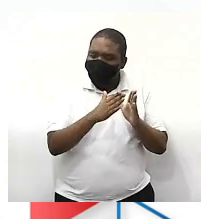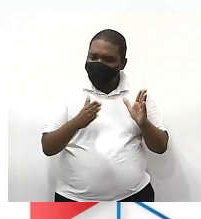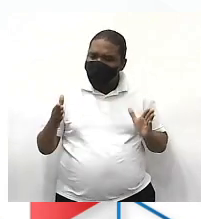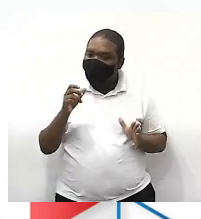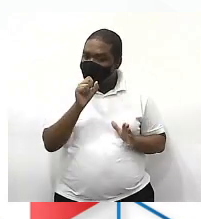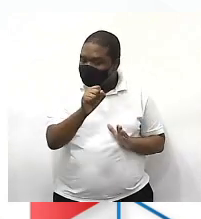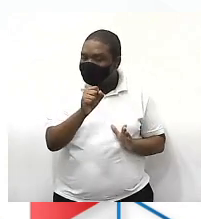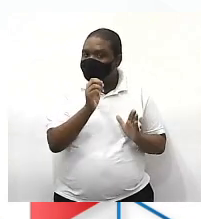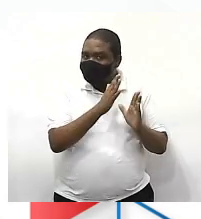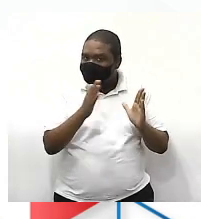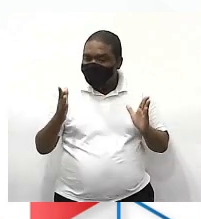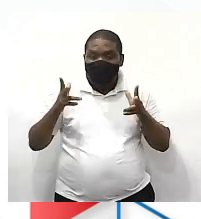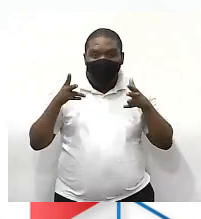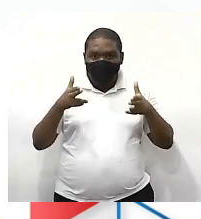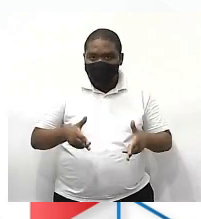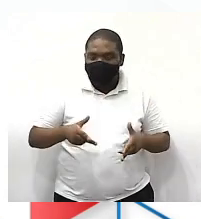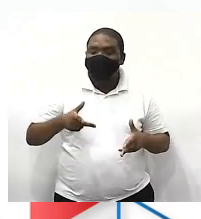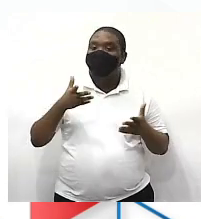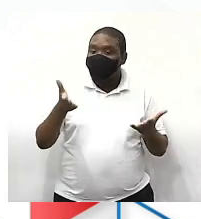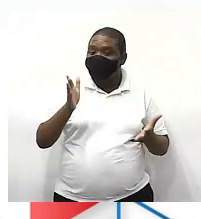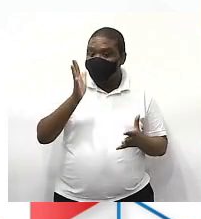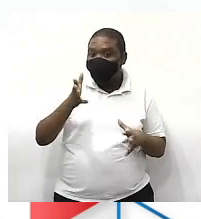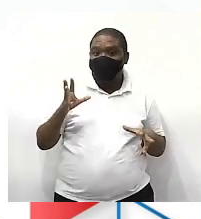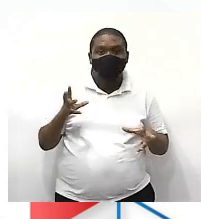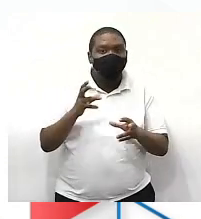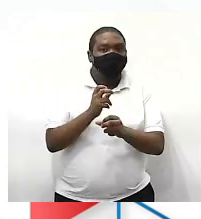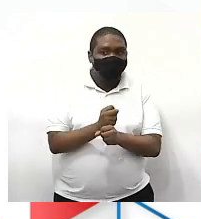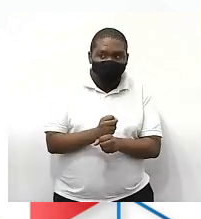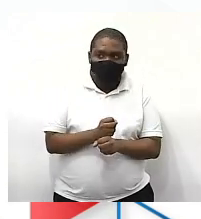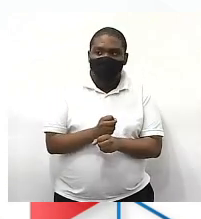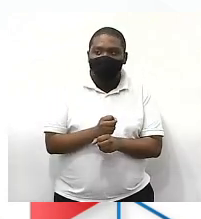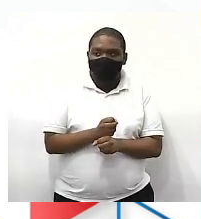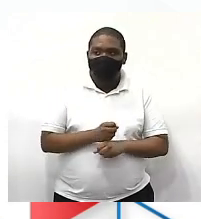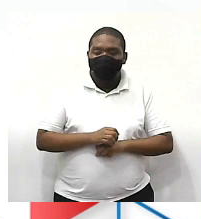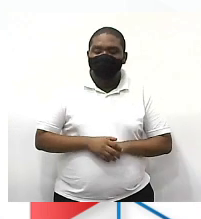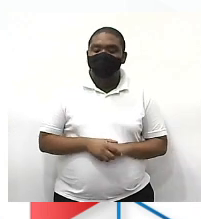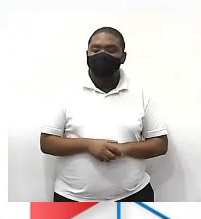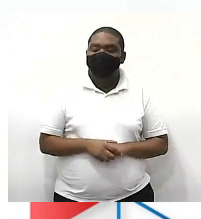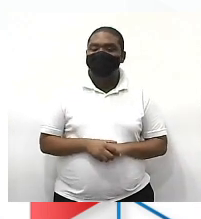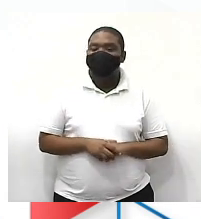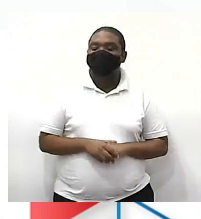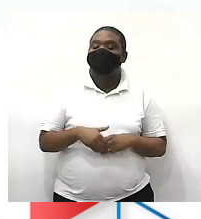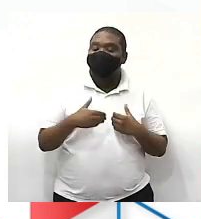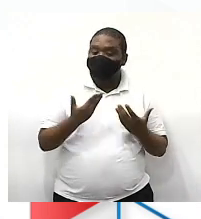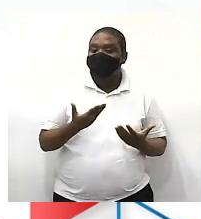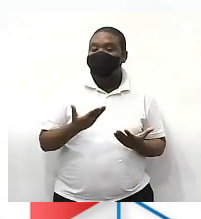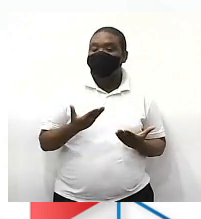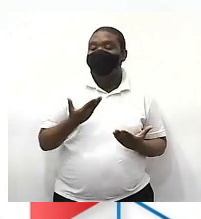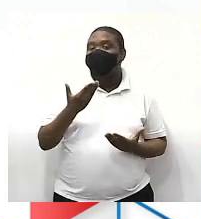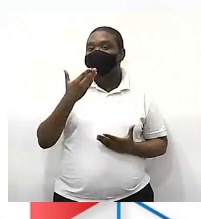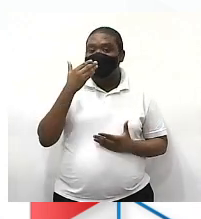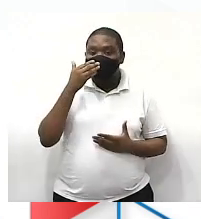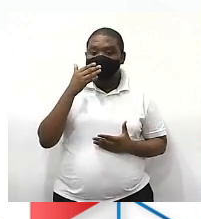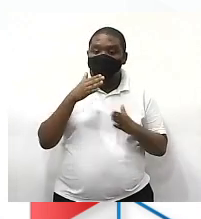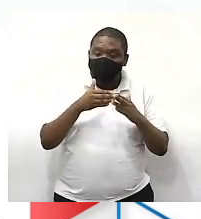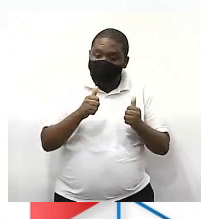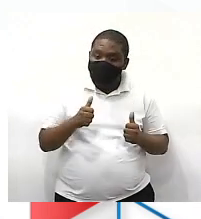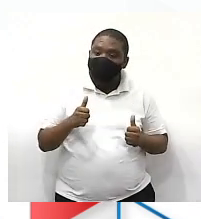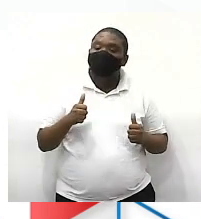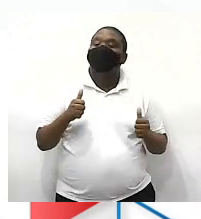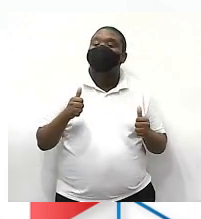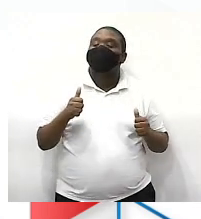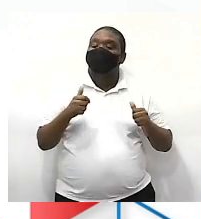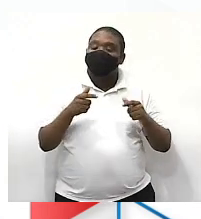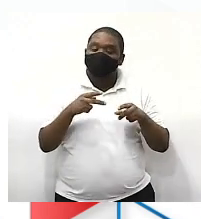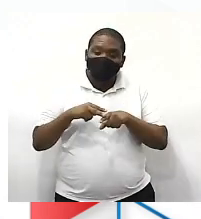8 pedaços, ou seja, aí já é o total, o meu denominador. Ok? Joana e Arthur pediram uma pizza, mas